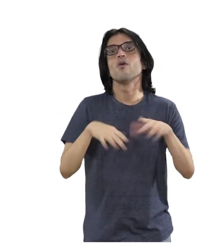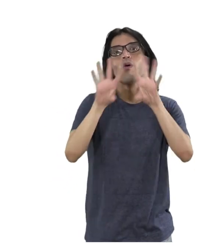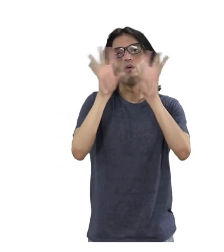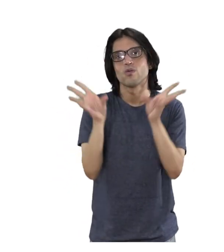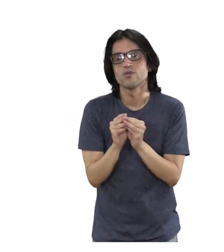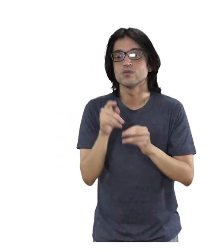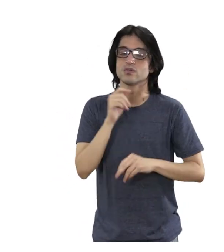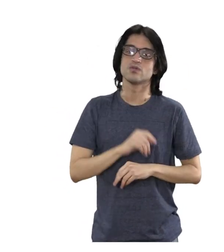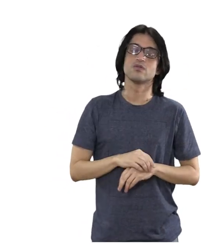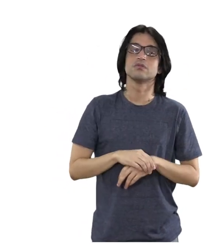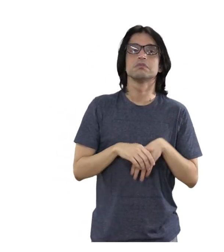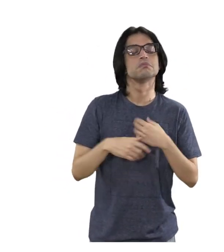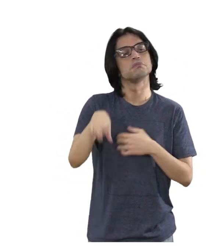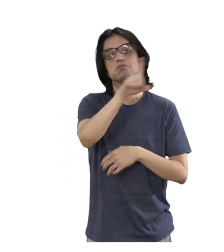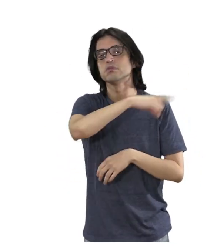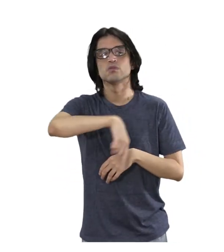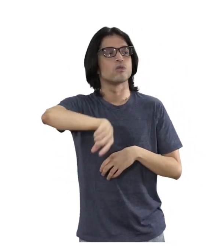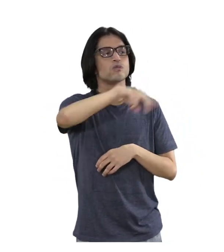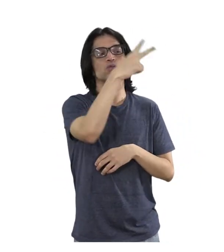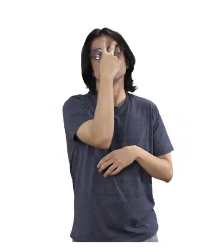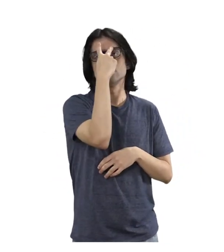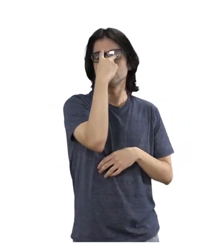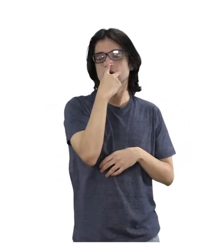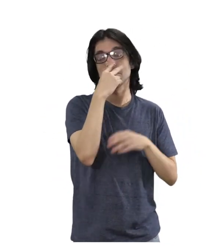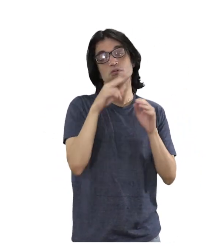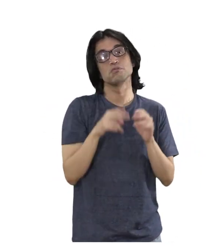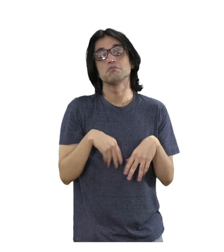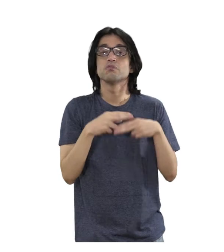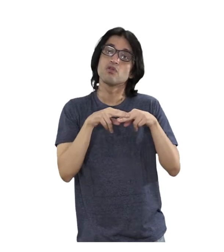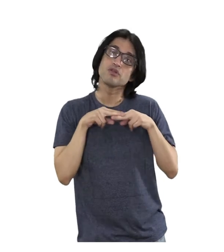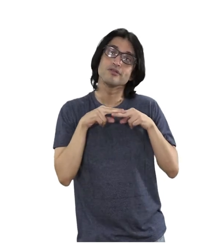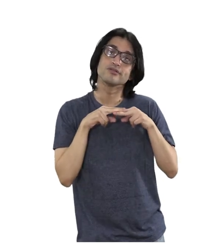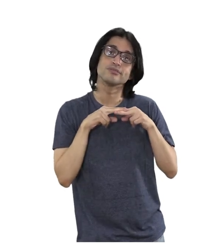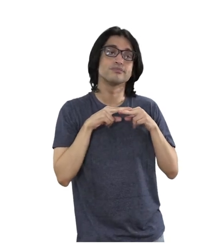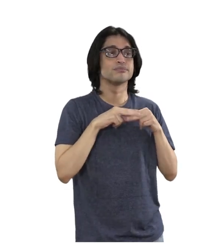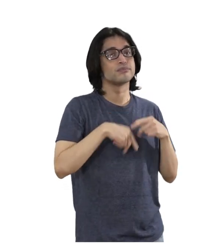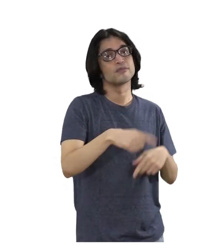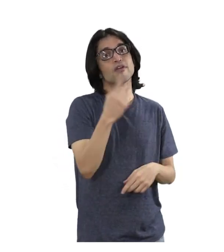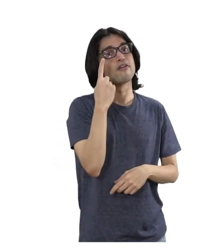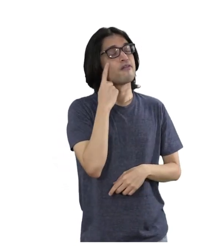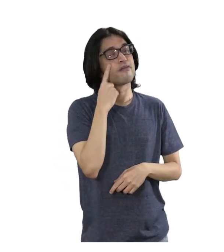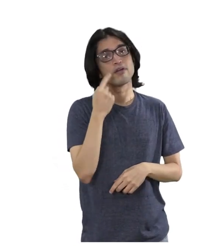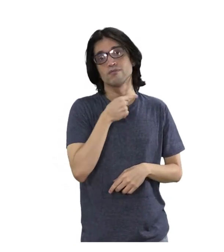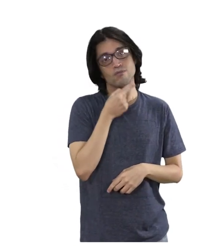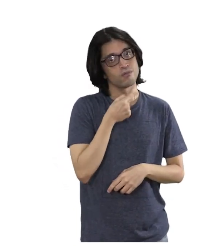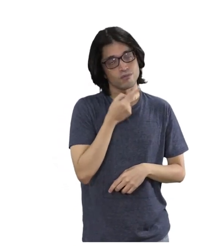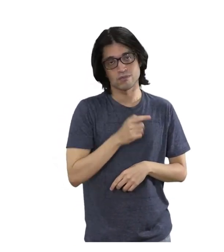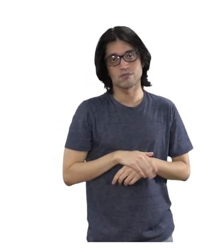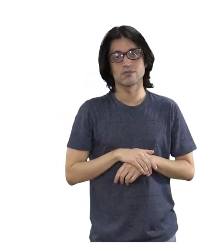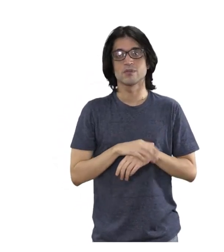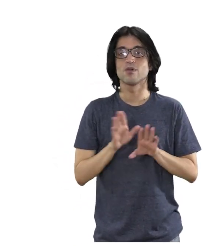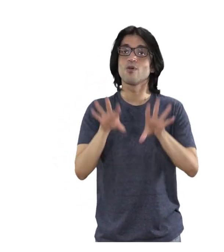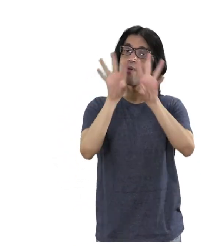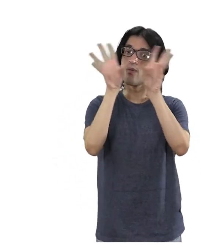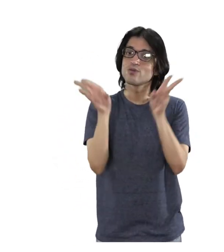conclusão. São todos cegos, portanto, não podem ver. São conclusivas